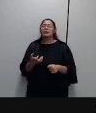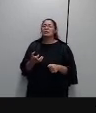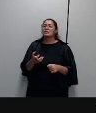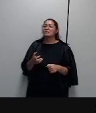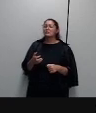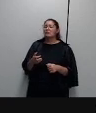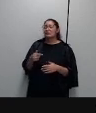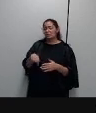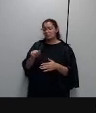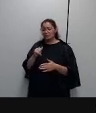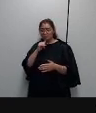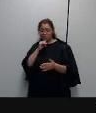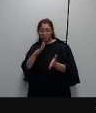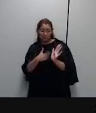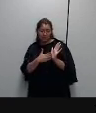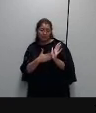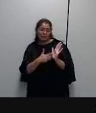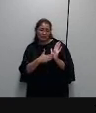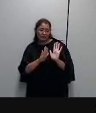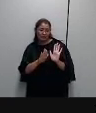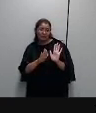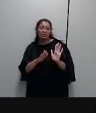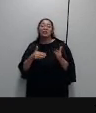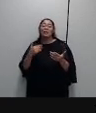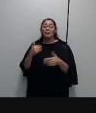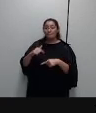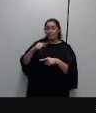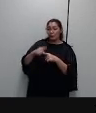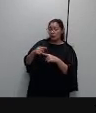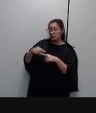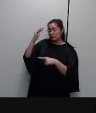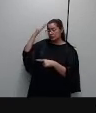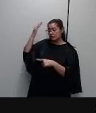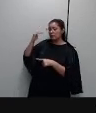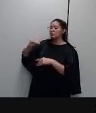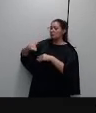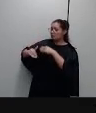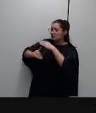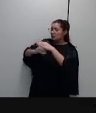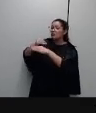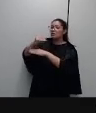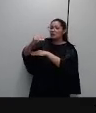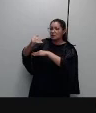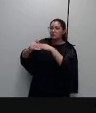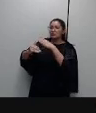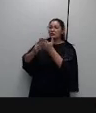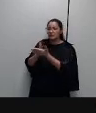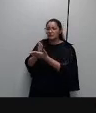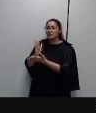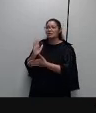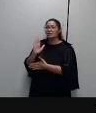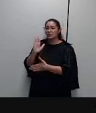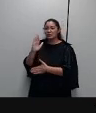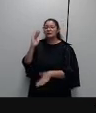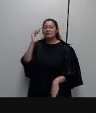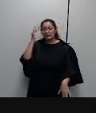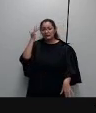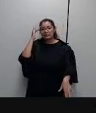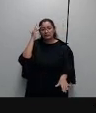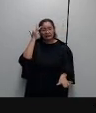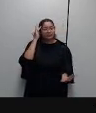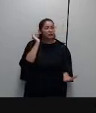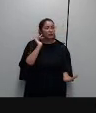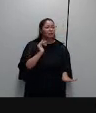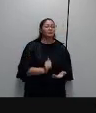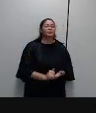que eu estou entendendo que nós poderíamos avançar no mérito do recurso especial é uma